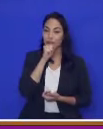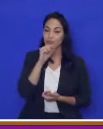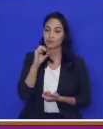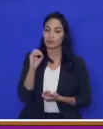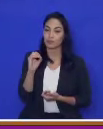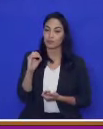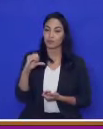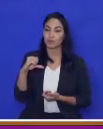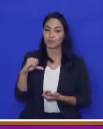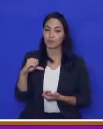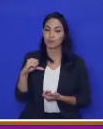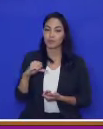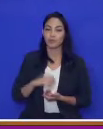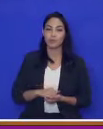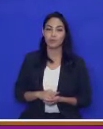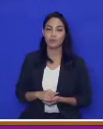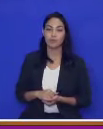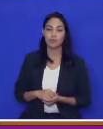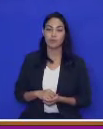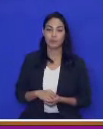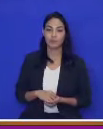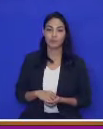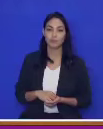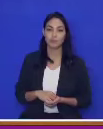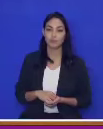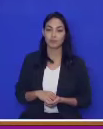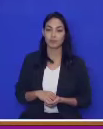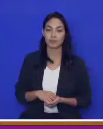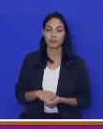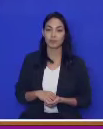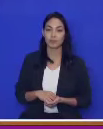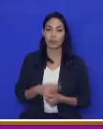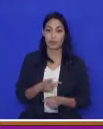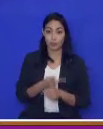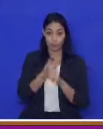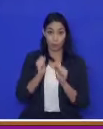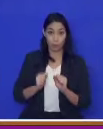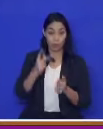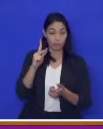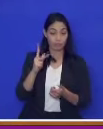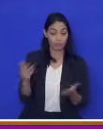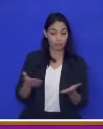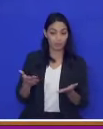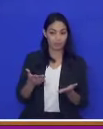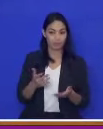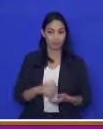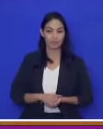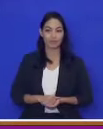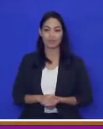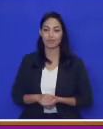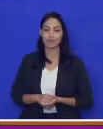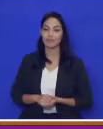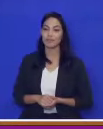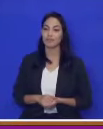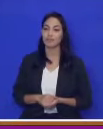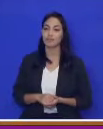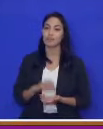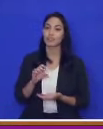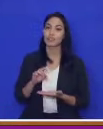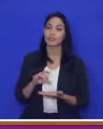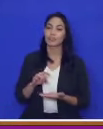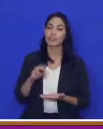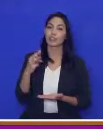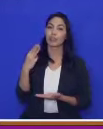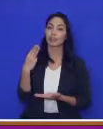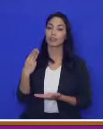número 09. Laranja, 09. Este prêmio pode sair para você hoje. O valor estimado na Loto Fácil é